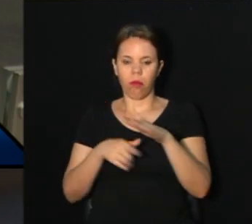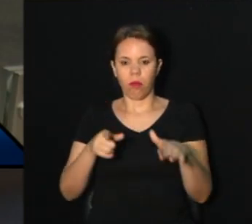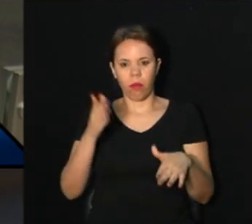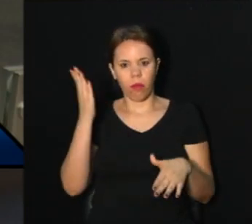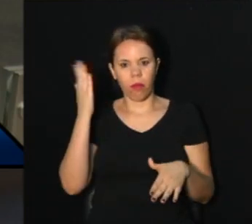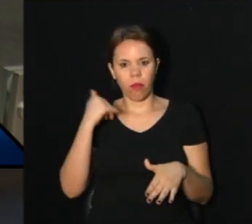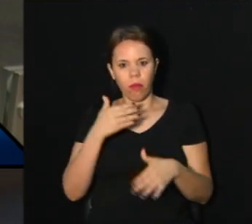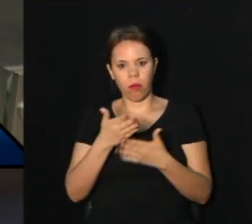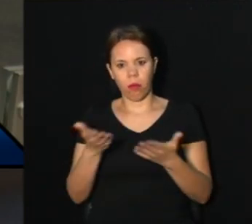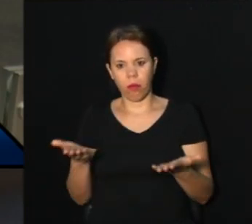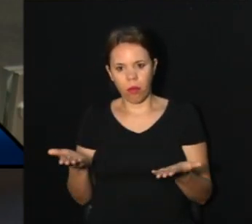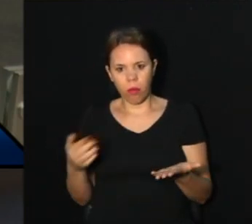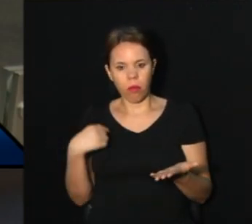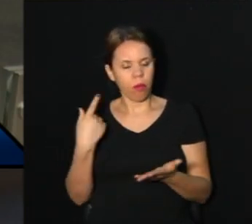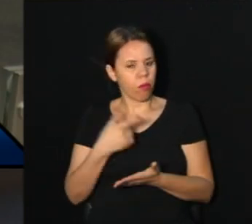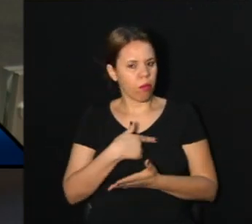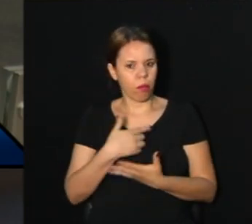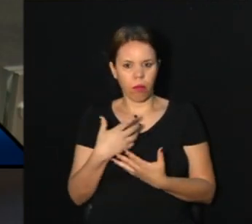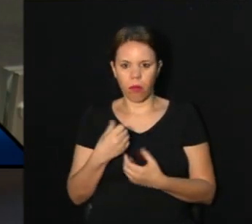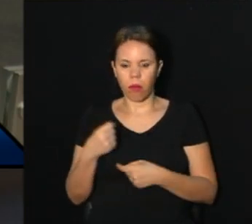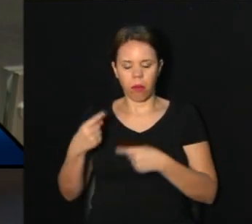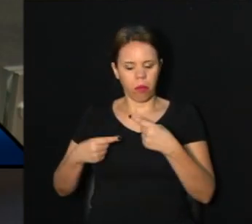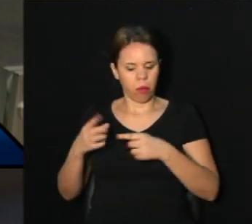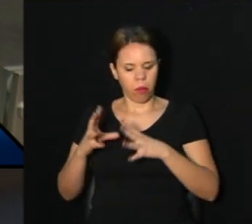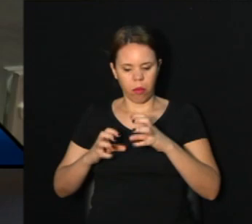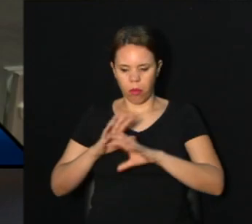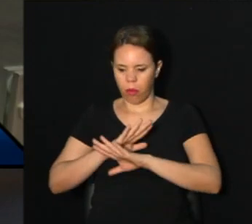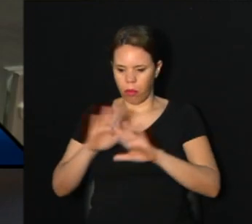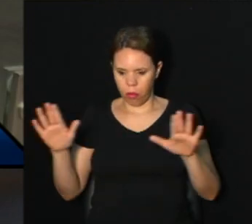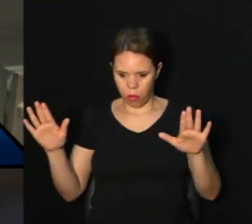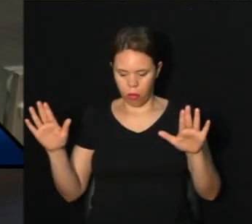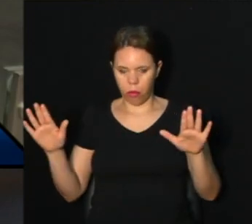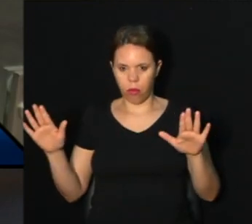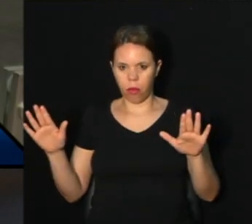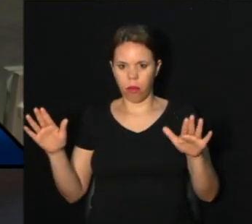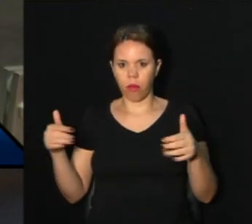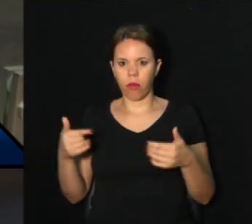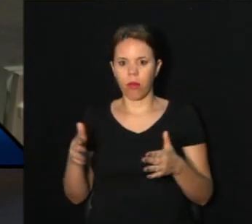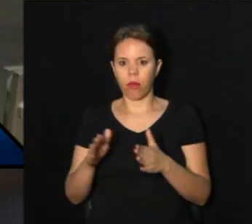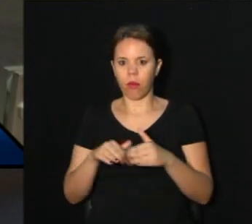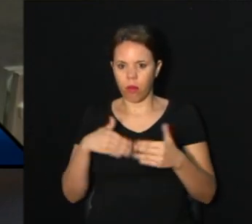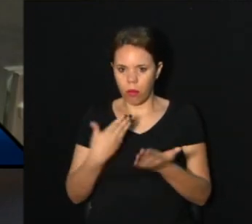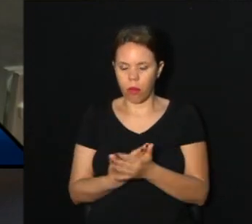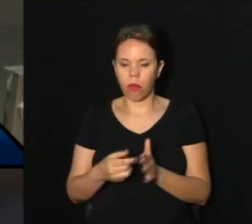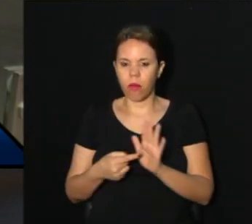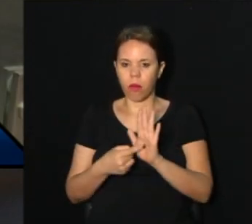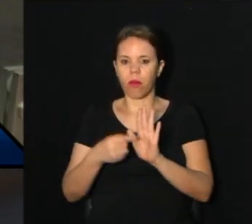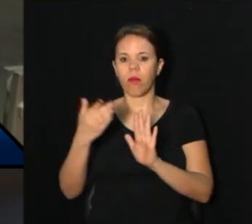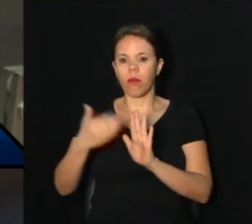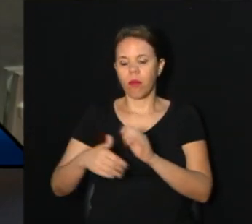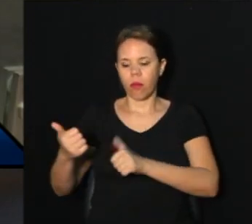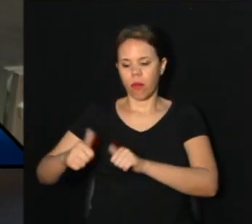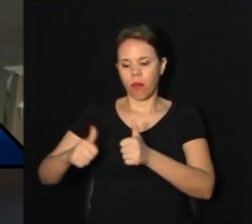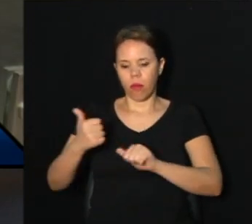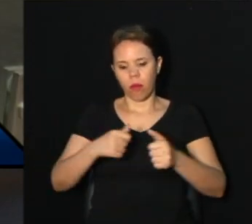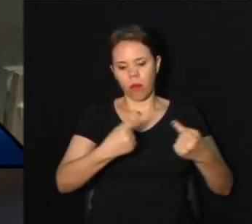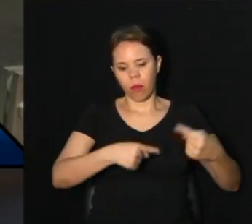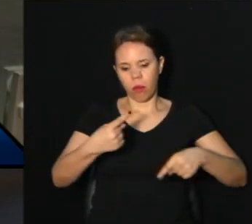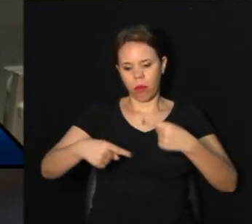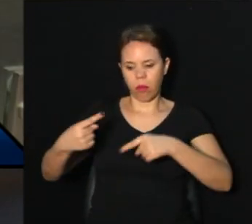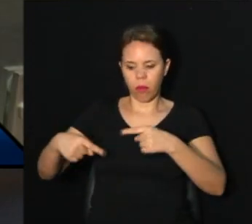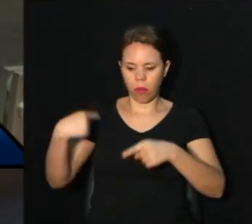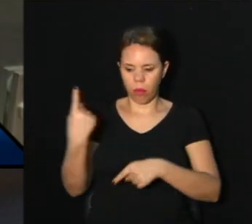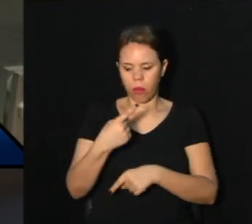disso, e nós não vamos nos furtar a discutir absolutamente nada. As emendas serão apresentadas, vão ser discutidas, sim, entre